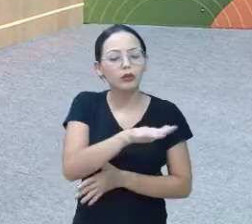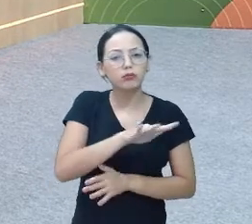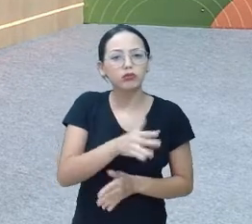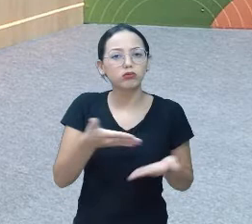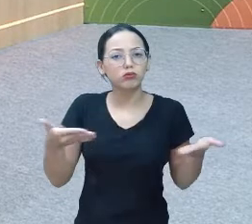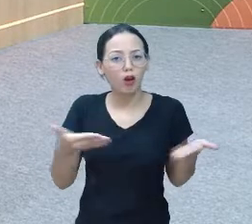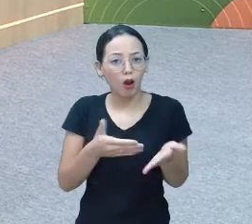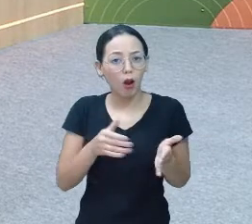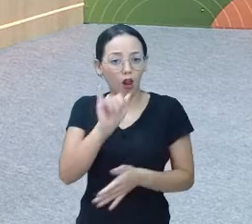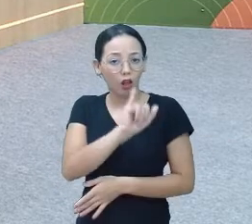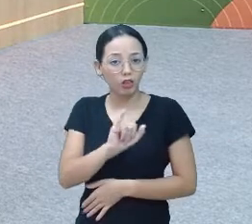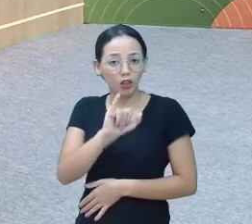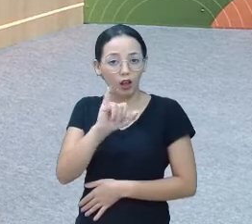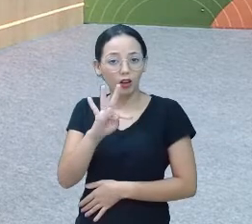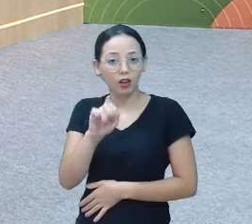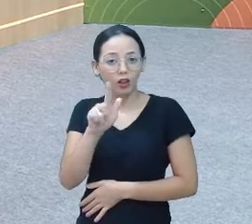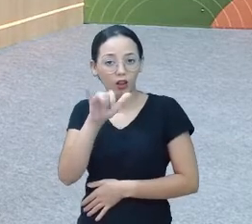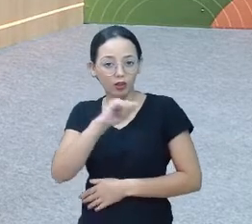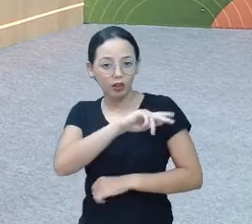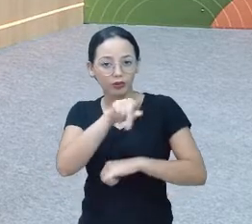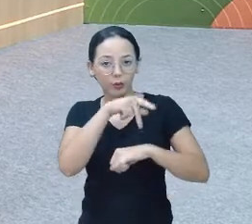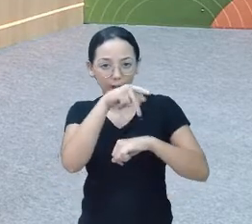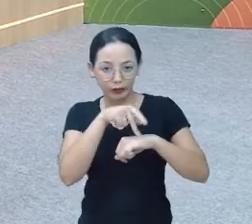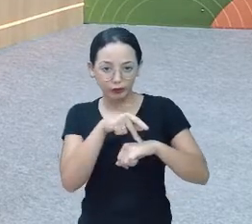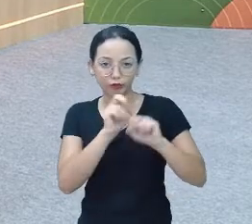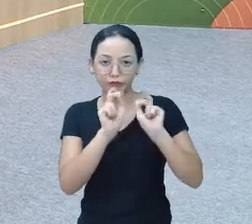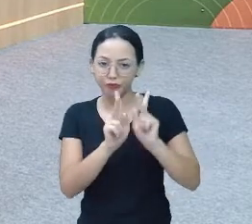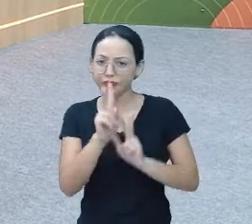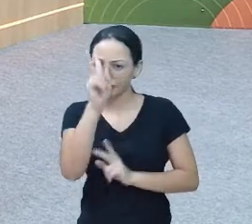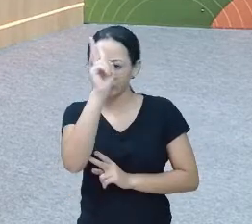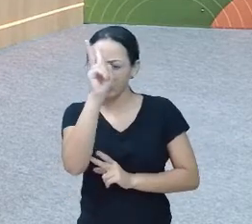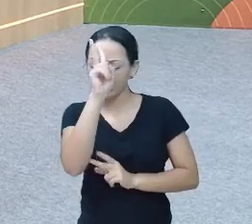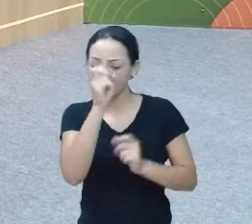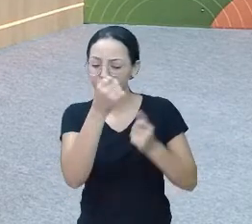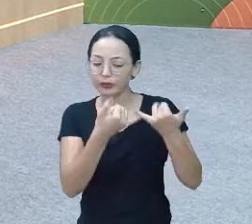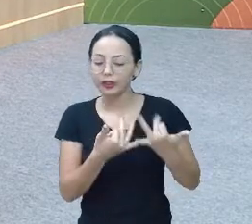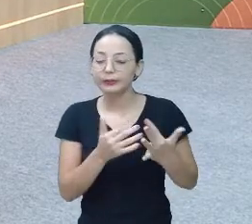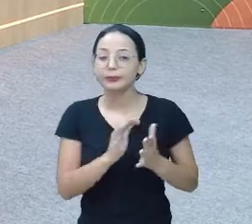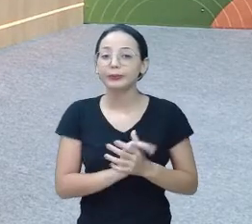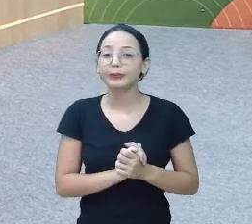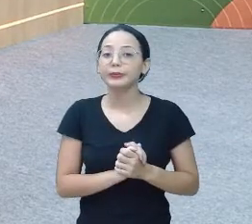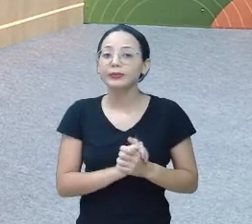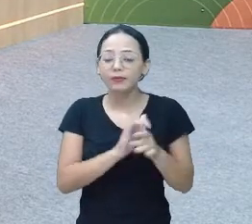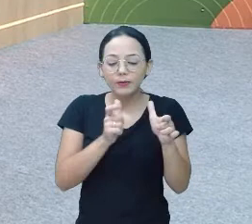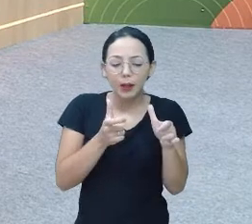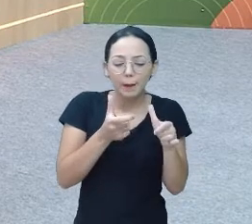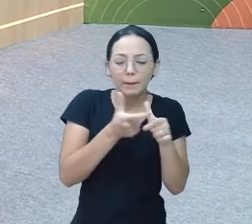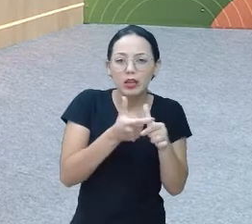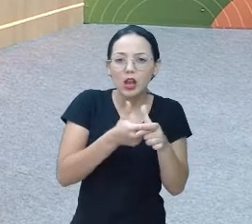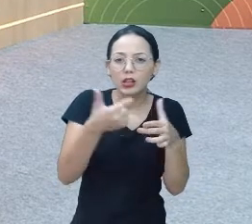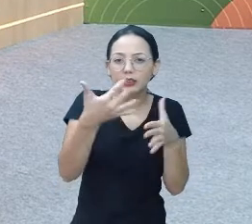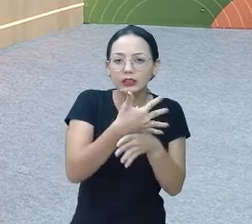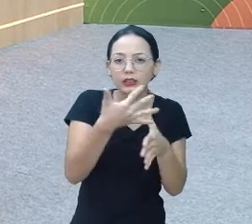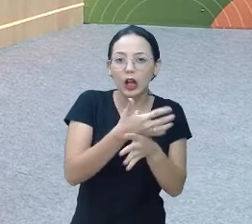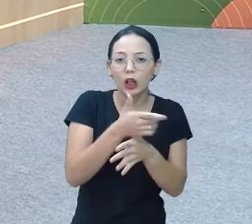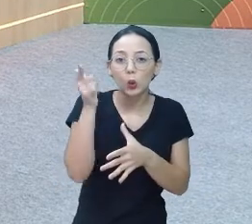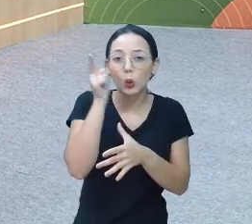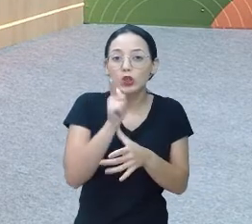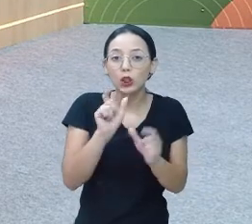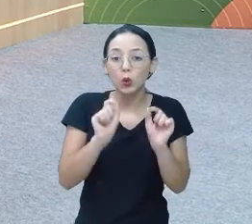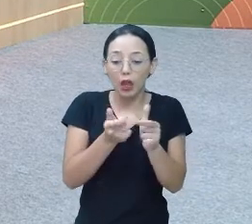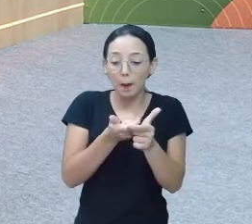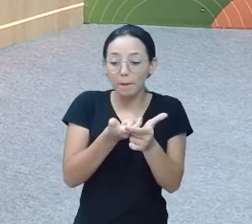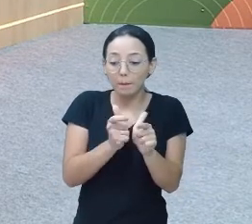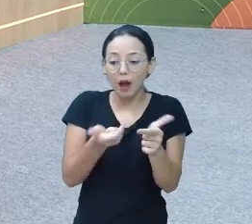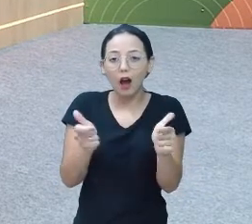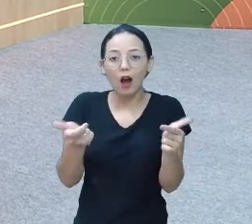da Itália. Não falei isso, mas é bom lembrar. Então, essa pequena cidade, ela dominou quase todo mundo